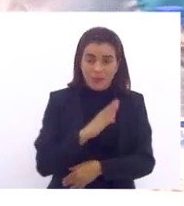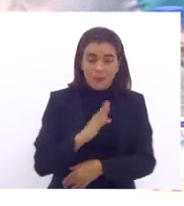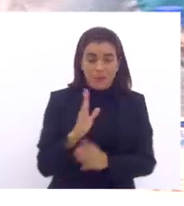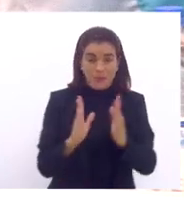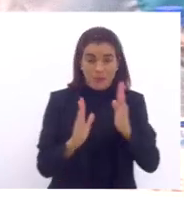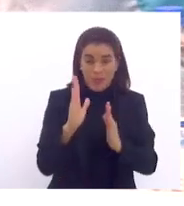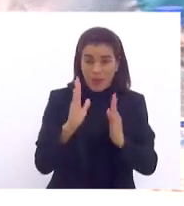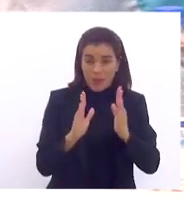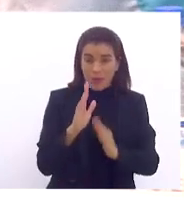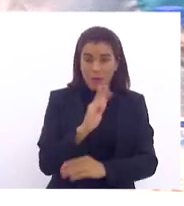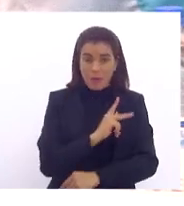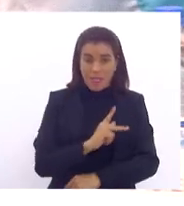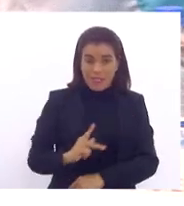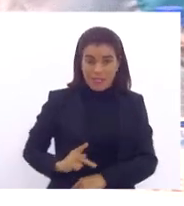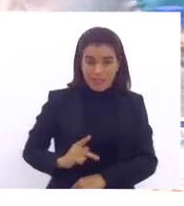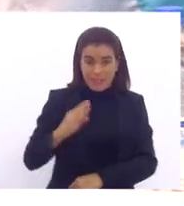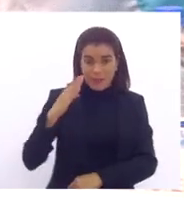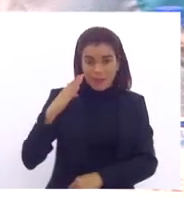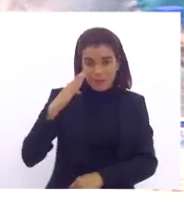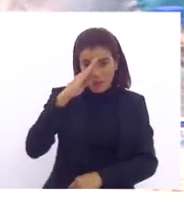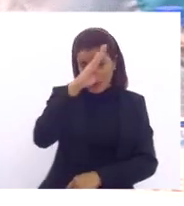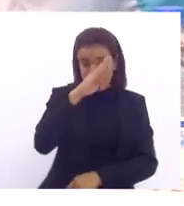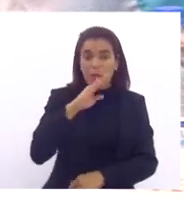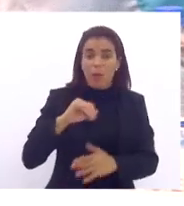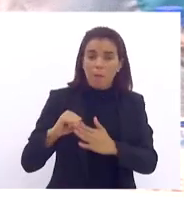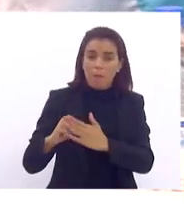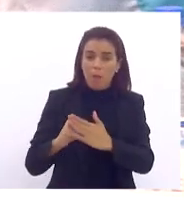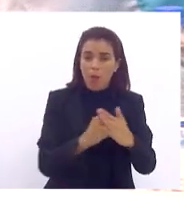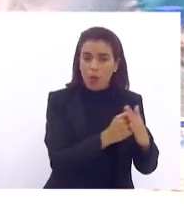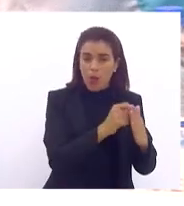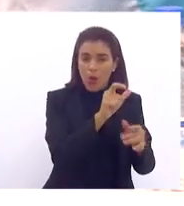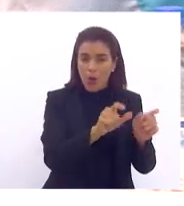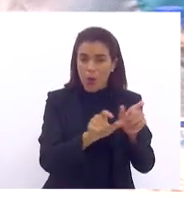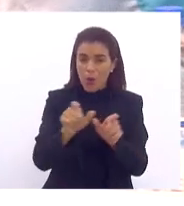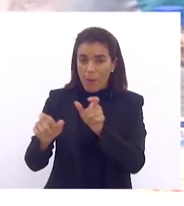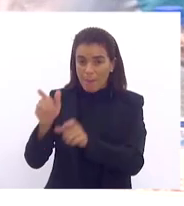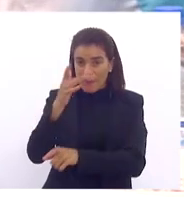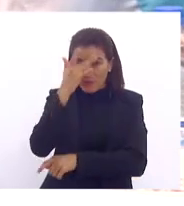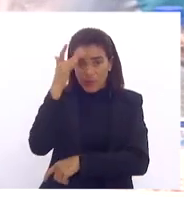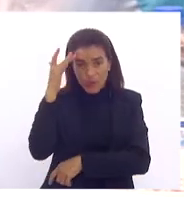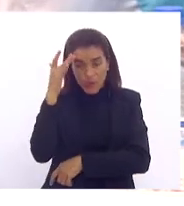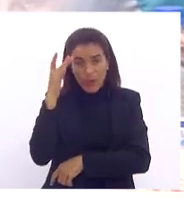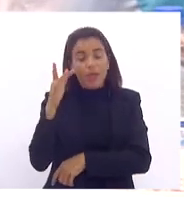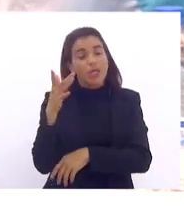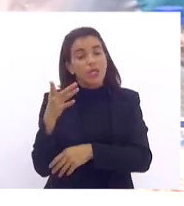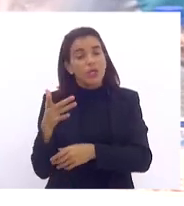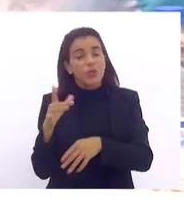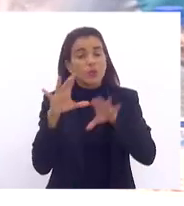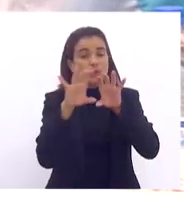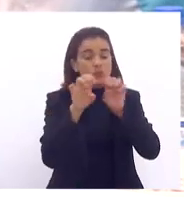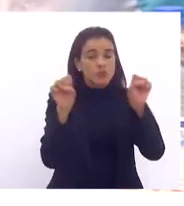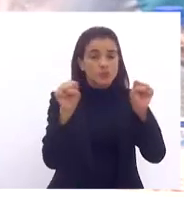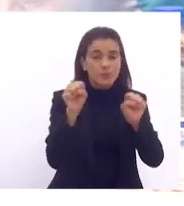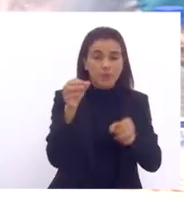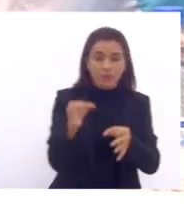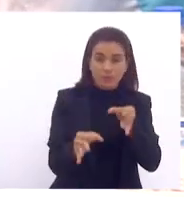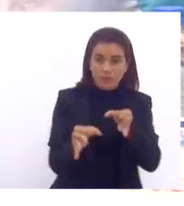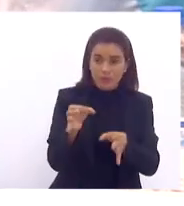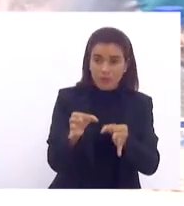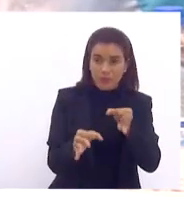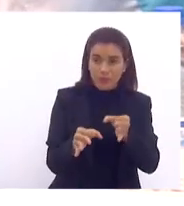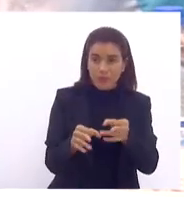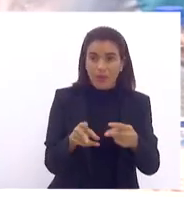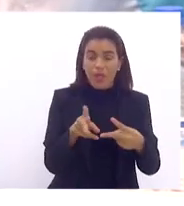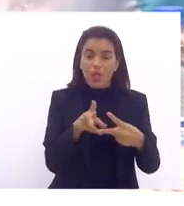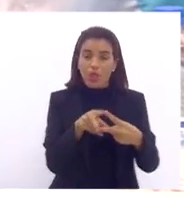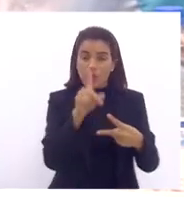Presidente também bloqueou alguns usuários dasas redes sociais e a questão foi levada ao Supremo Tribunal Federal em dois mandados